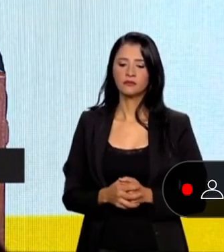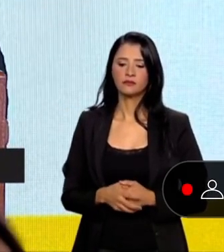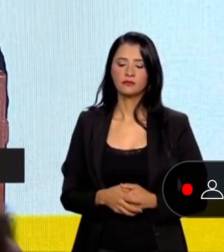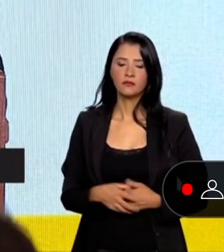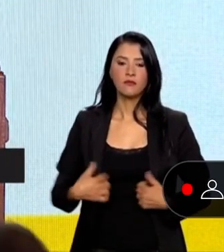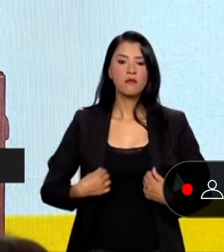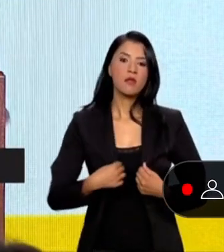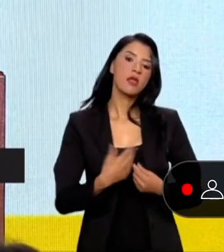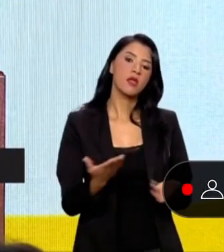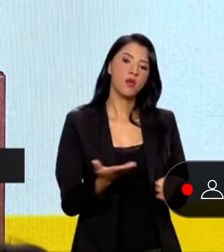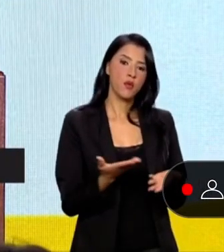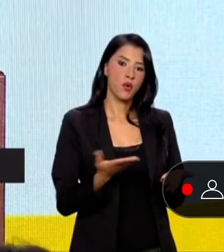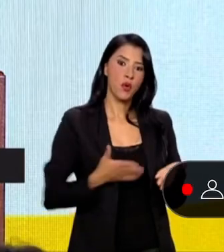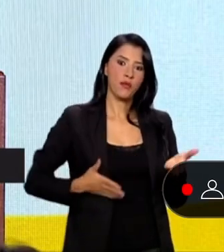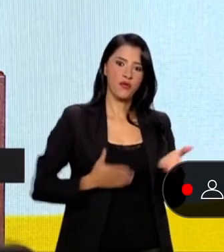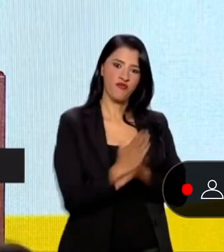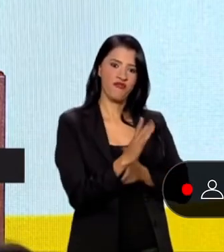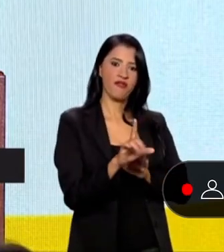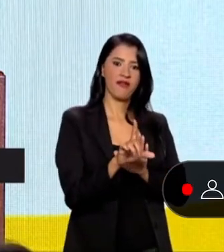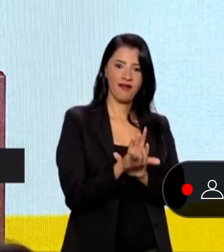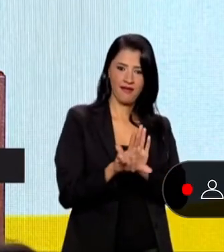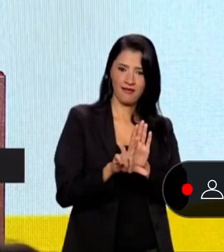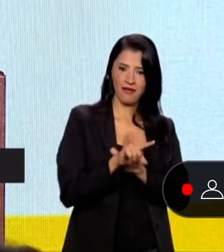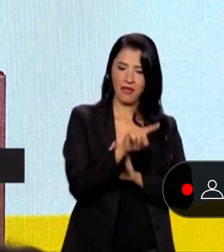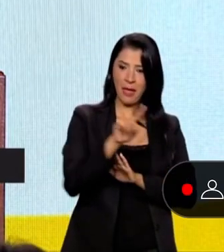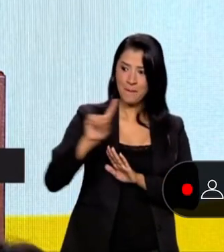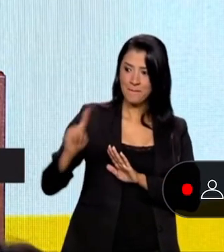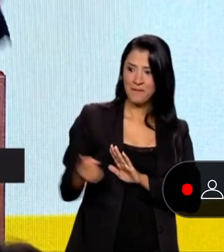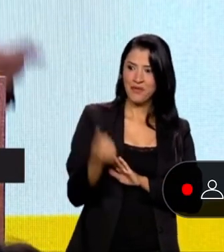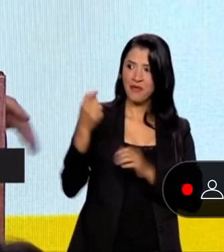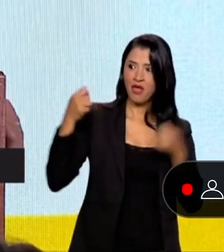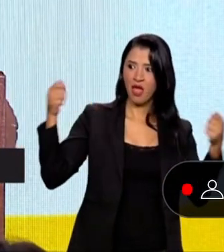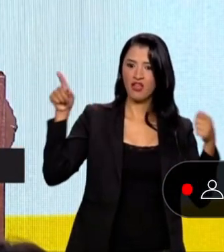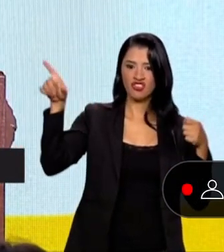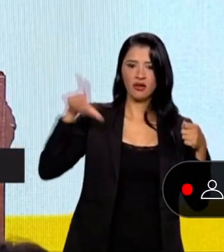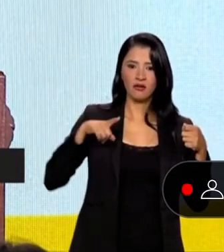Eu acabei de sancionar a lei, a primeira reivindicação está ali.